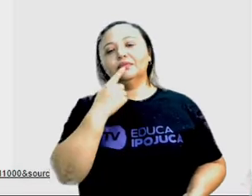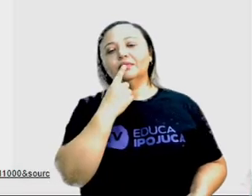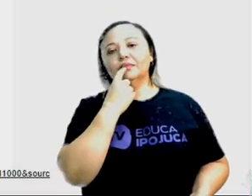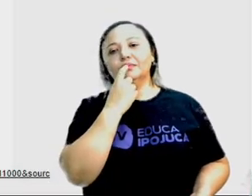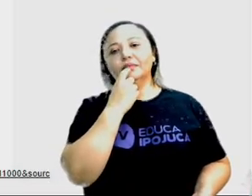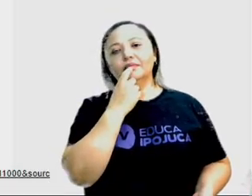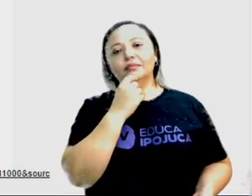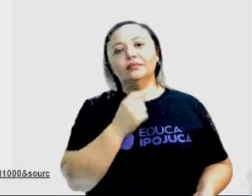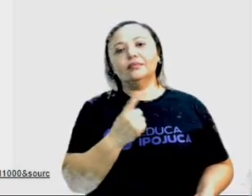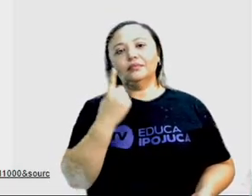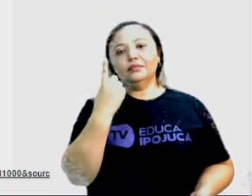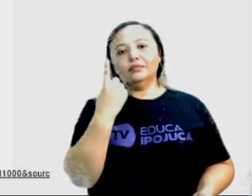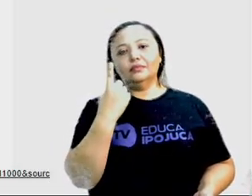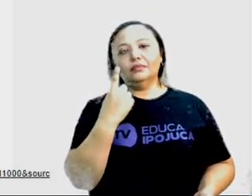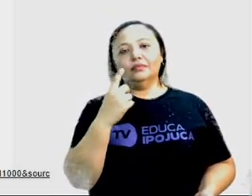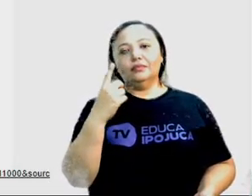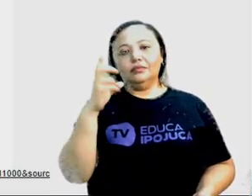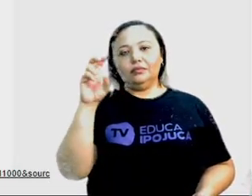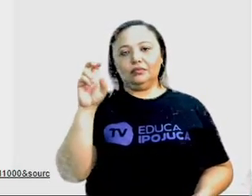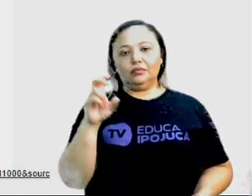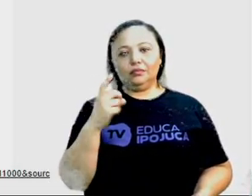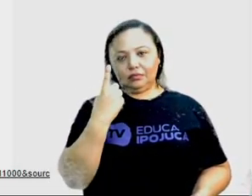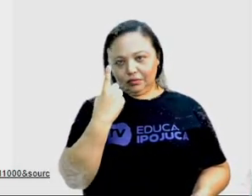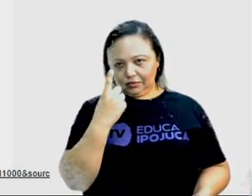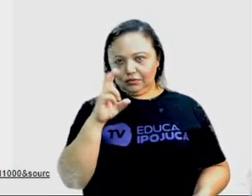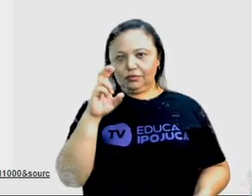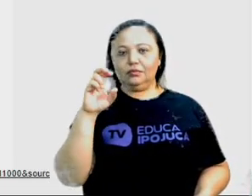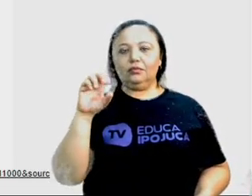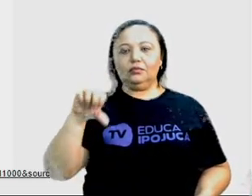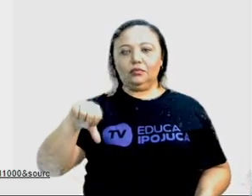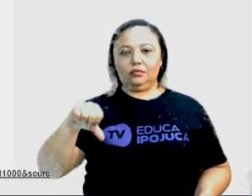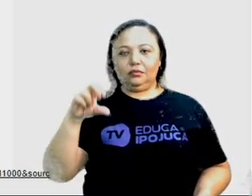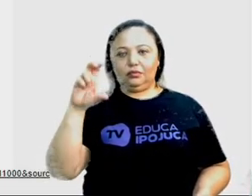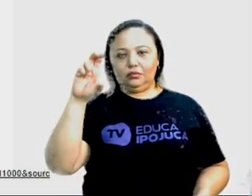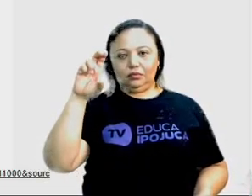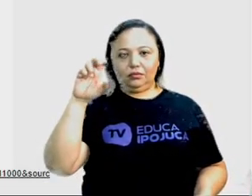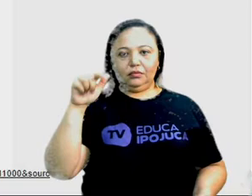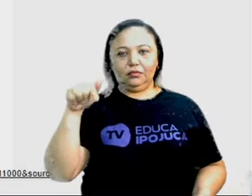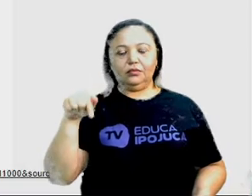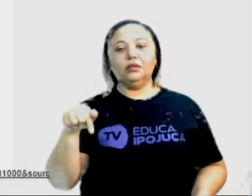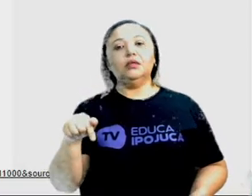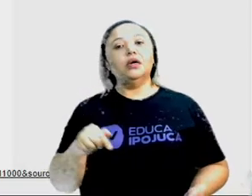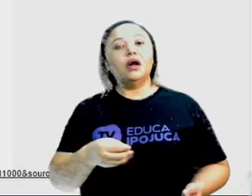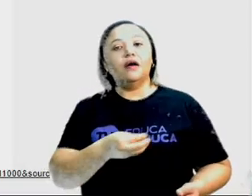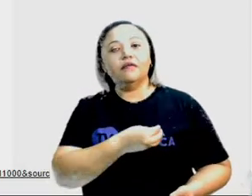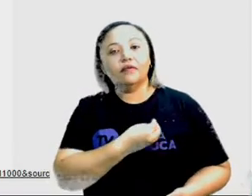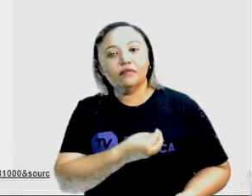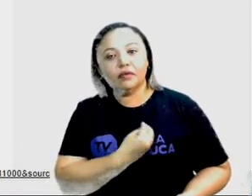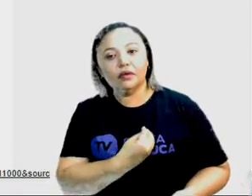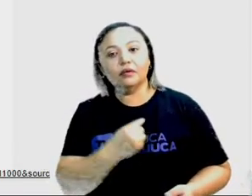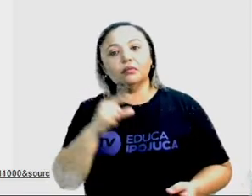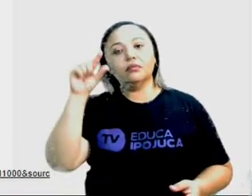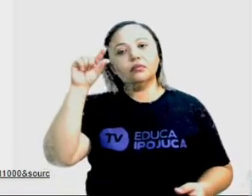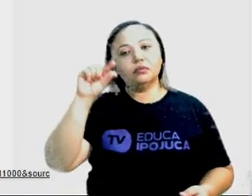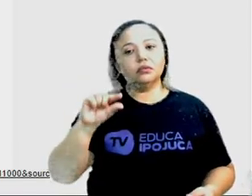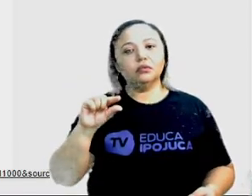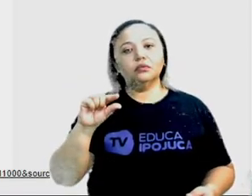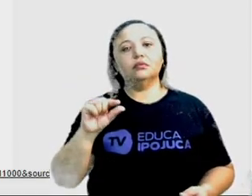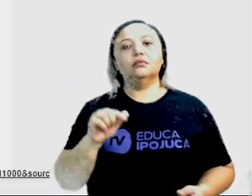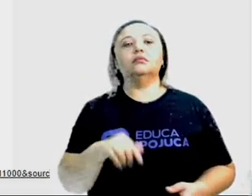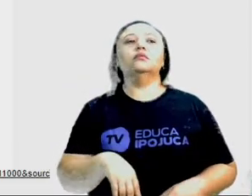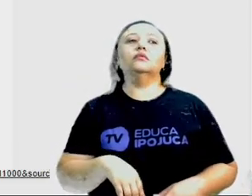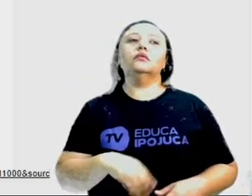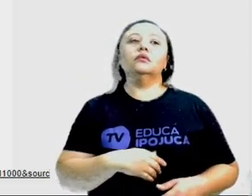marca em 1957. As pessoas têm expectativa de vida menor. Já em 2007, já